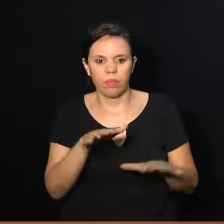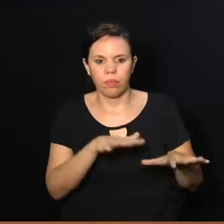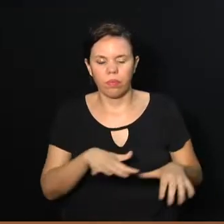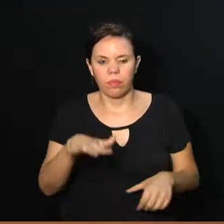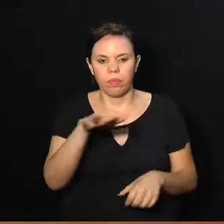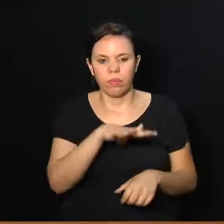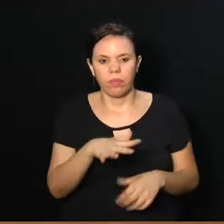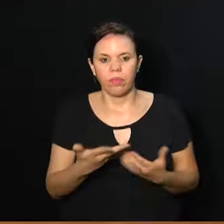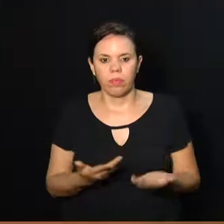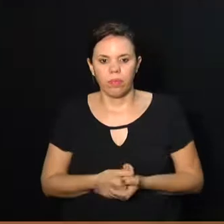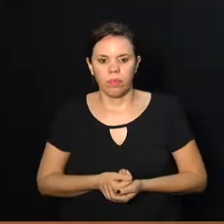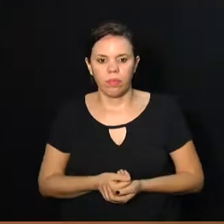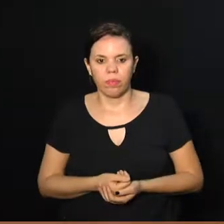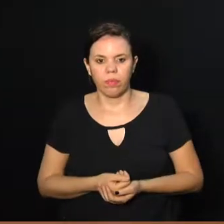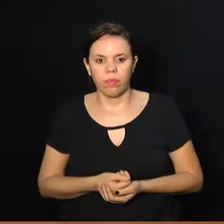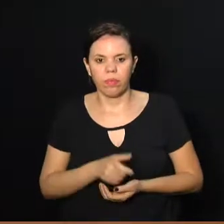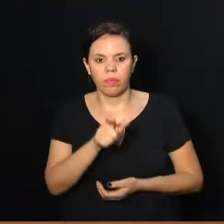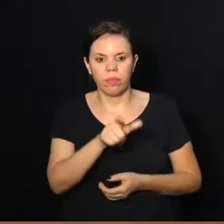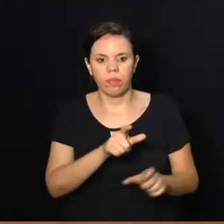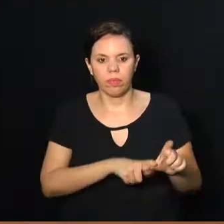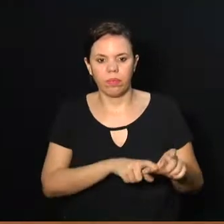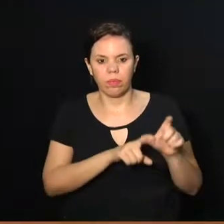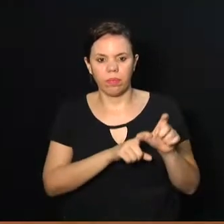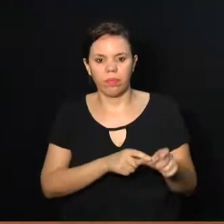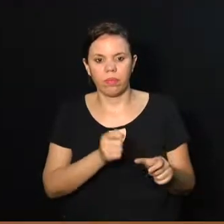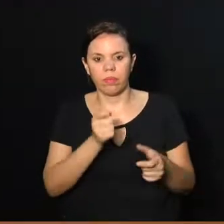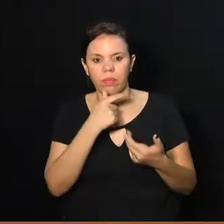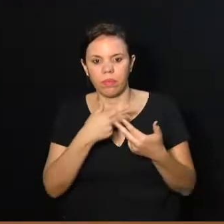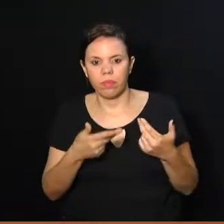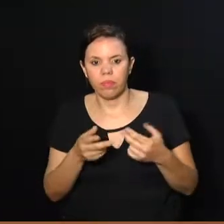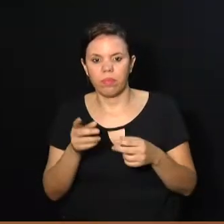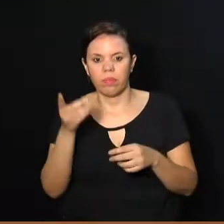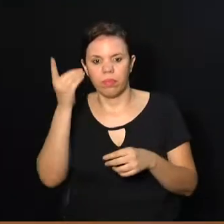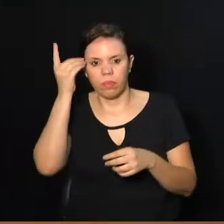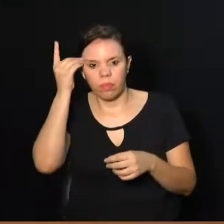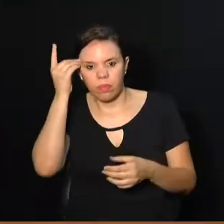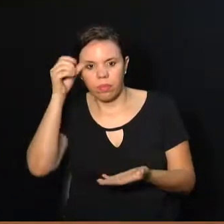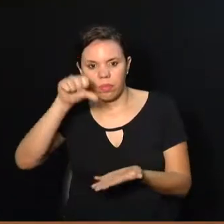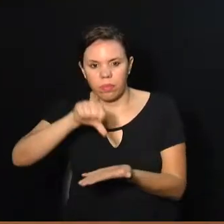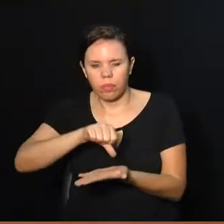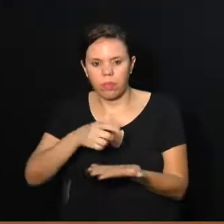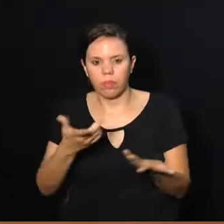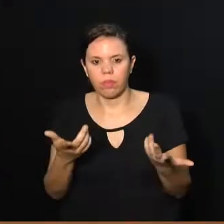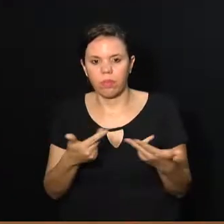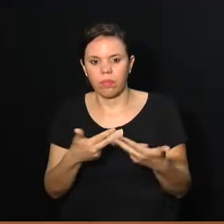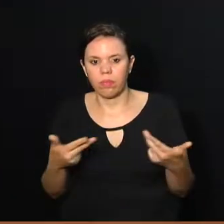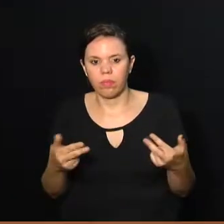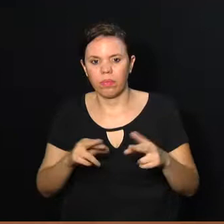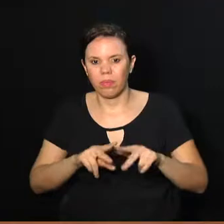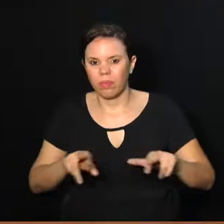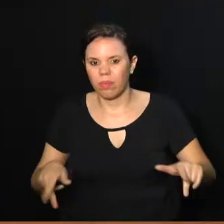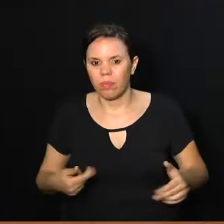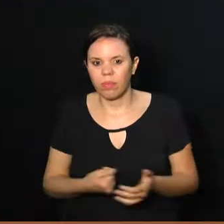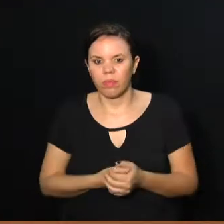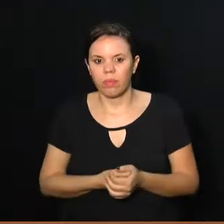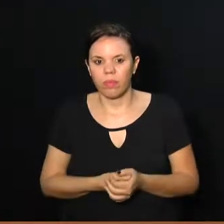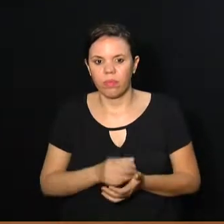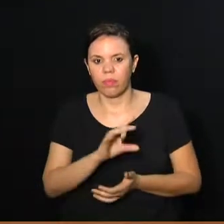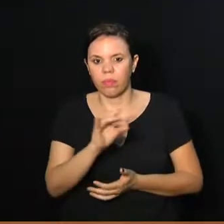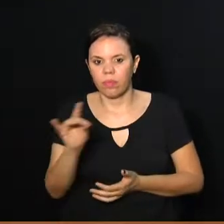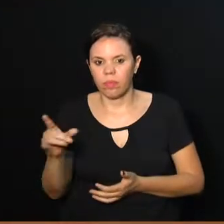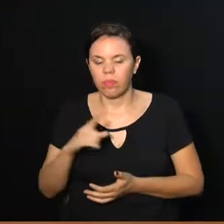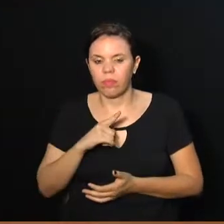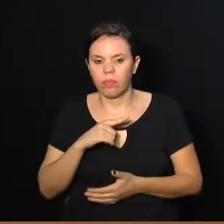você trata dependente químico, síndrome de Down, autista, esquizofrênico. Eu acho que cada um tem que seguir